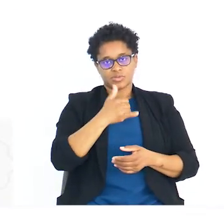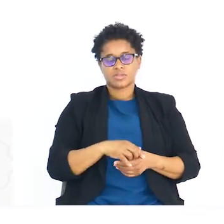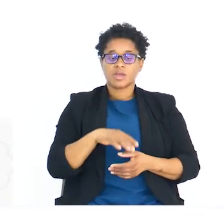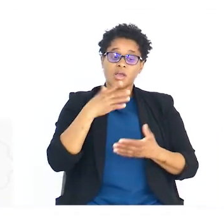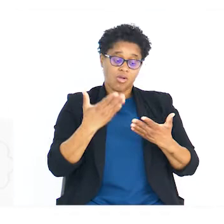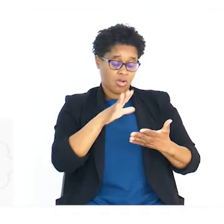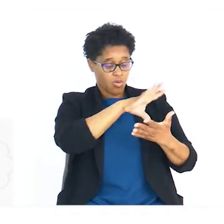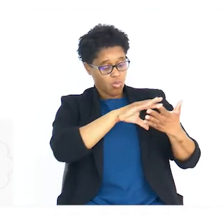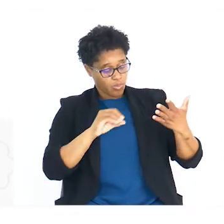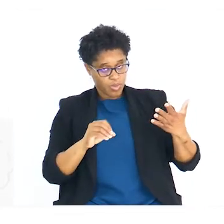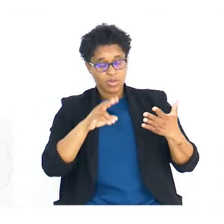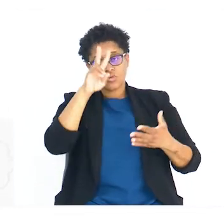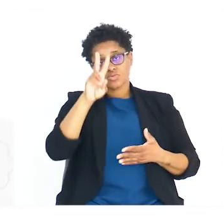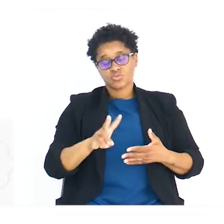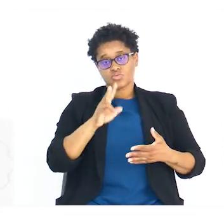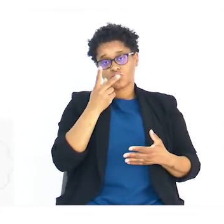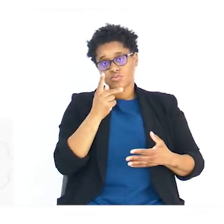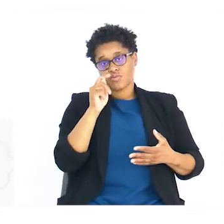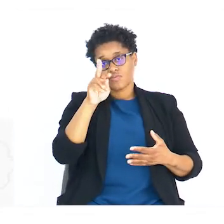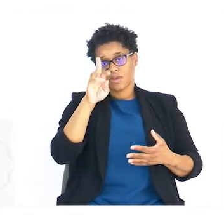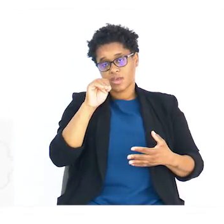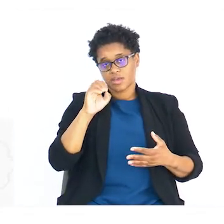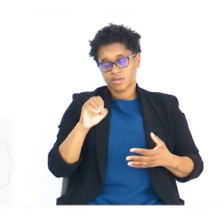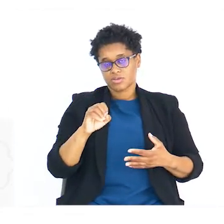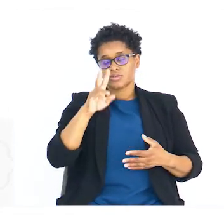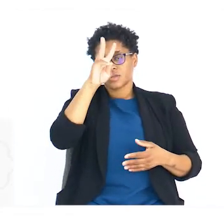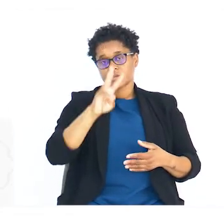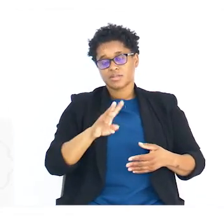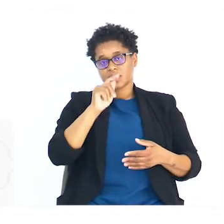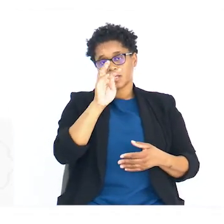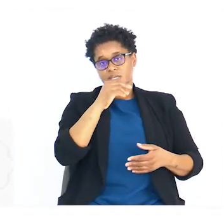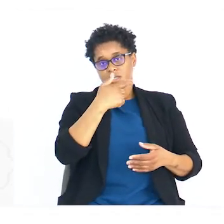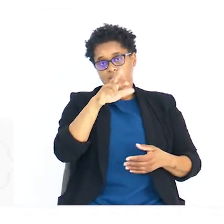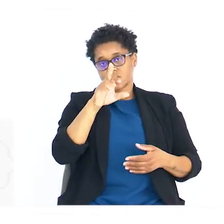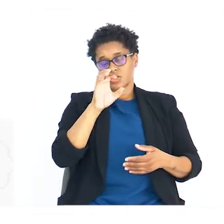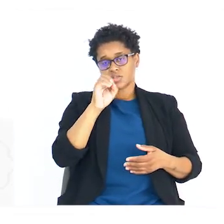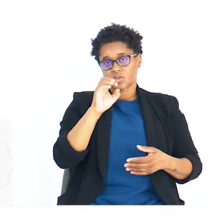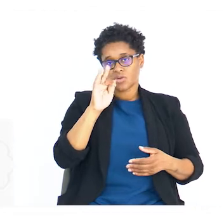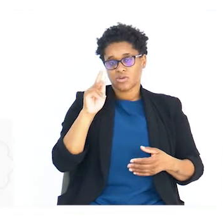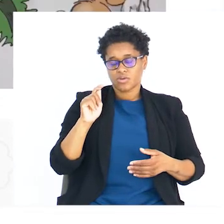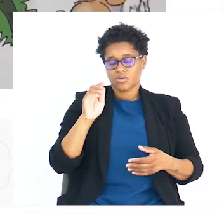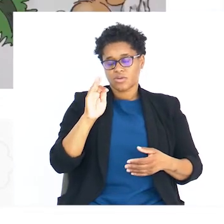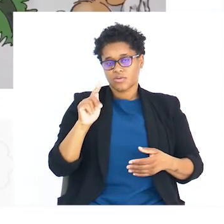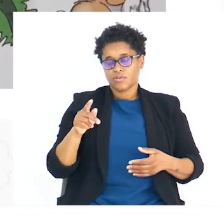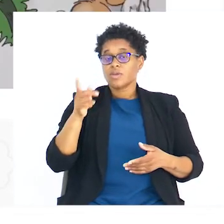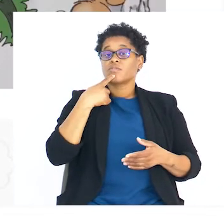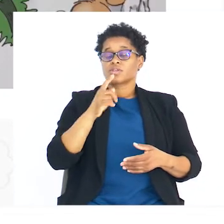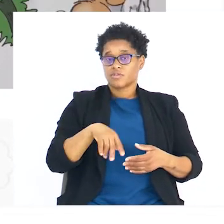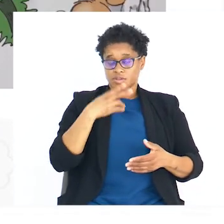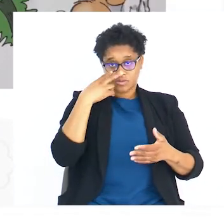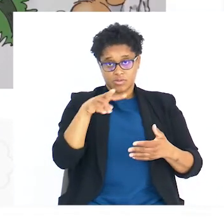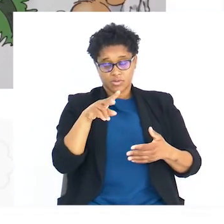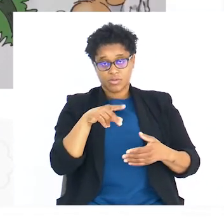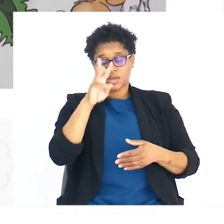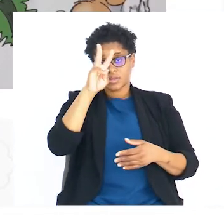número 2. Copiem o segundo verso da terceira estrofe. Vamos voltar para